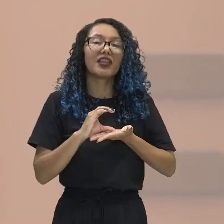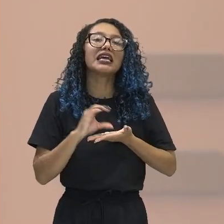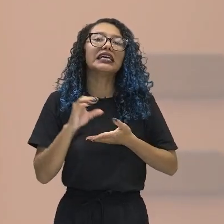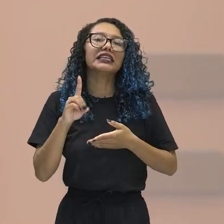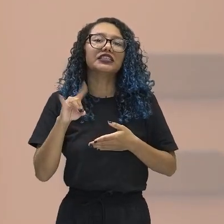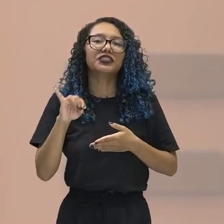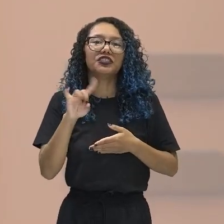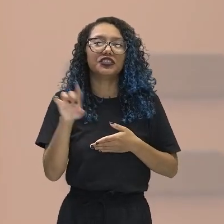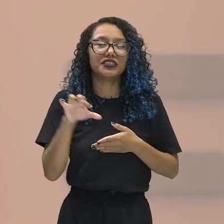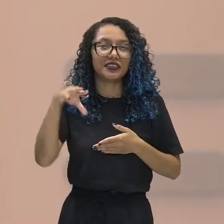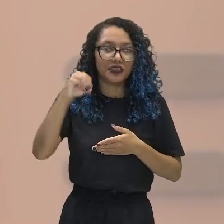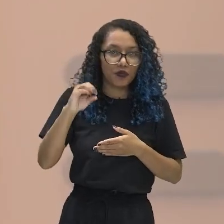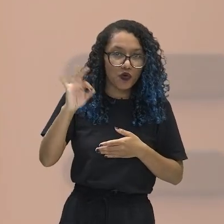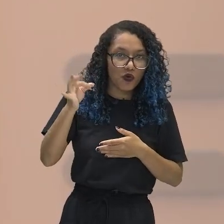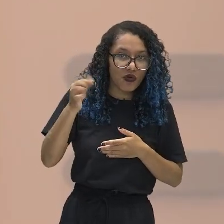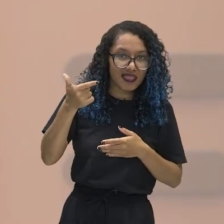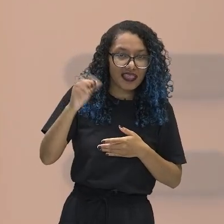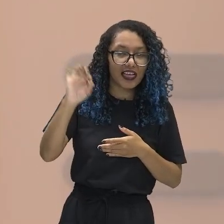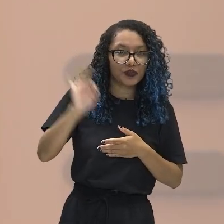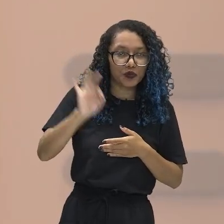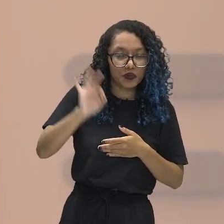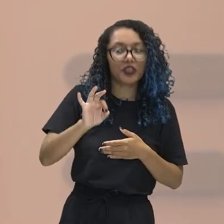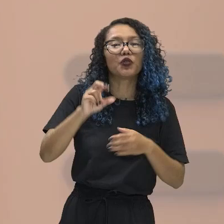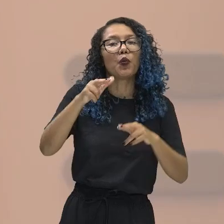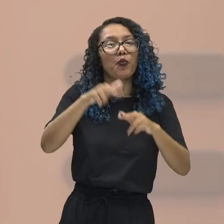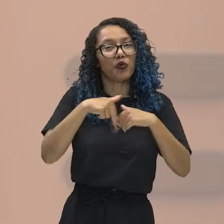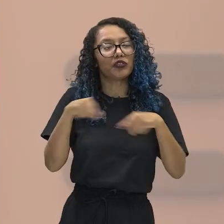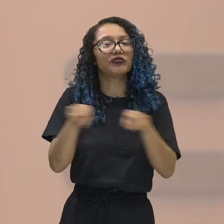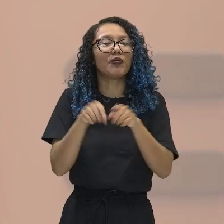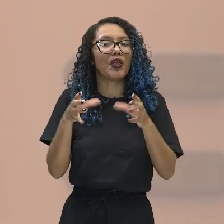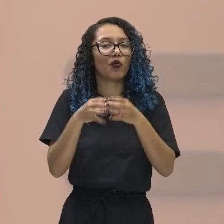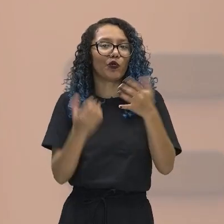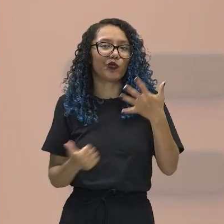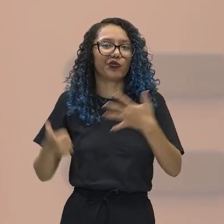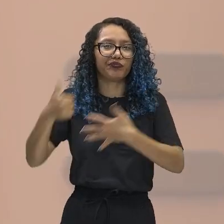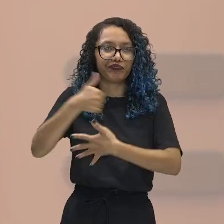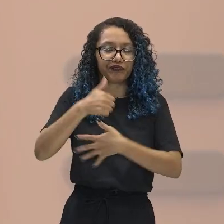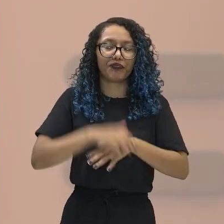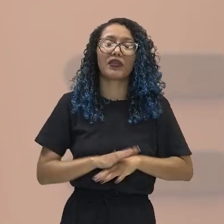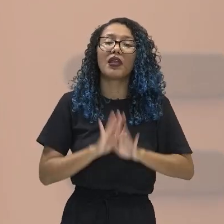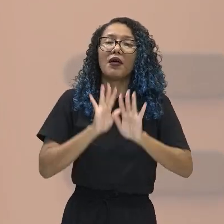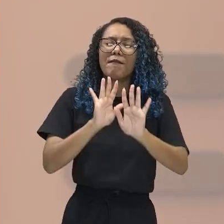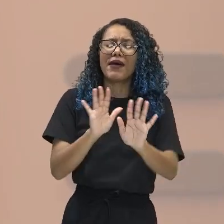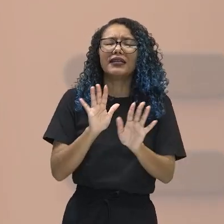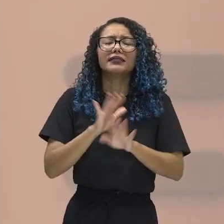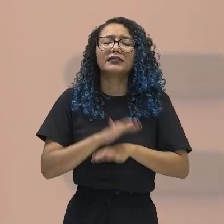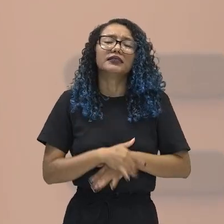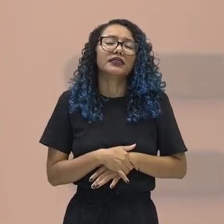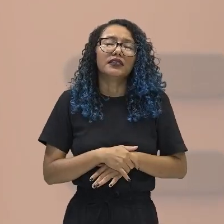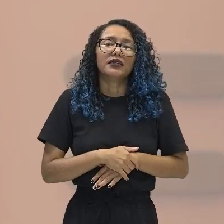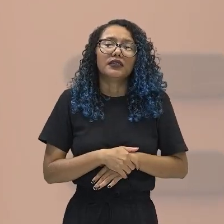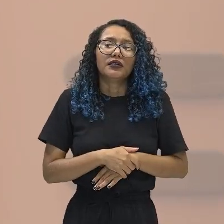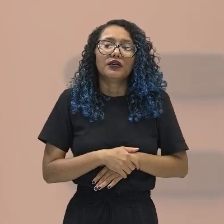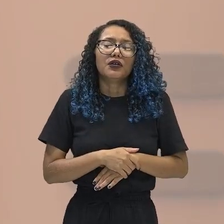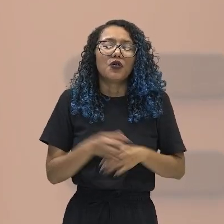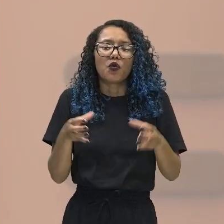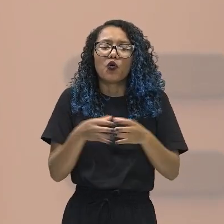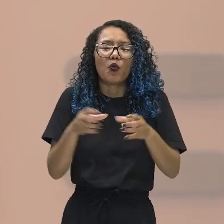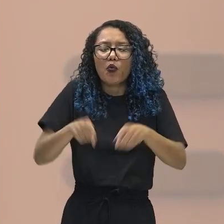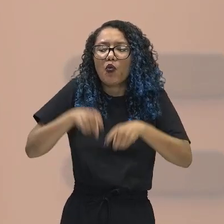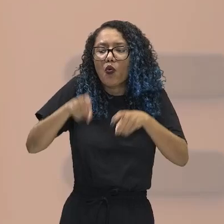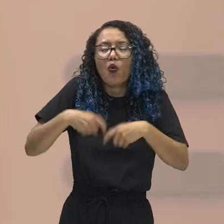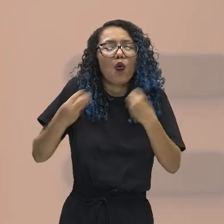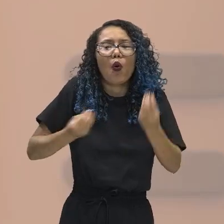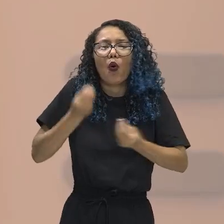social bastante privilegiada, tá bom, gente? E em relação aos camponeses, professor, como era a vida deles? Quais